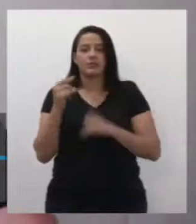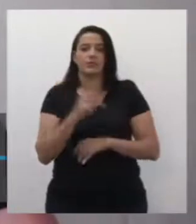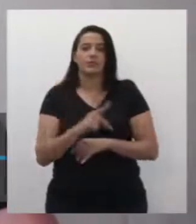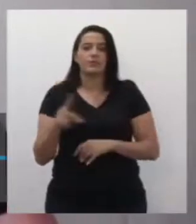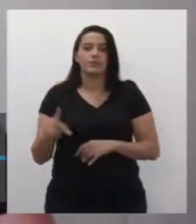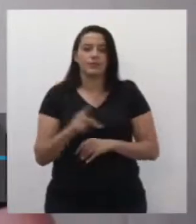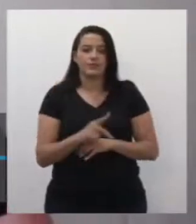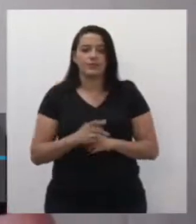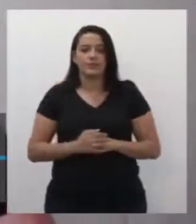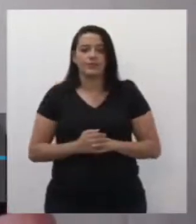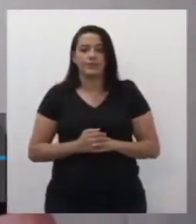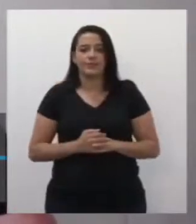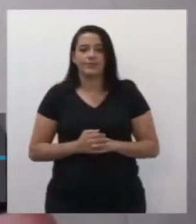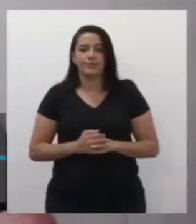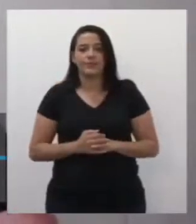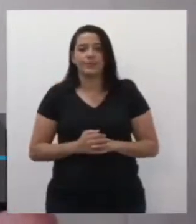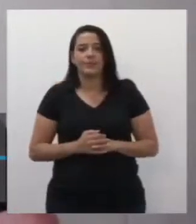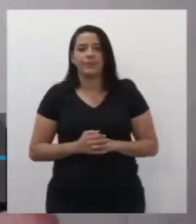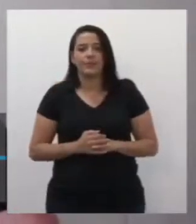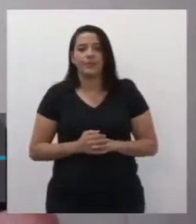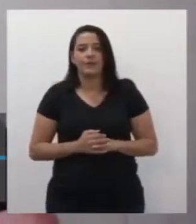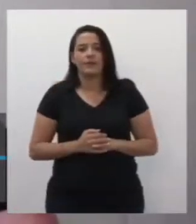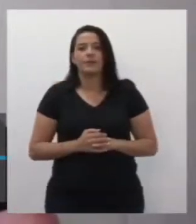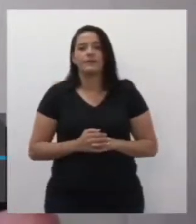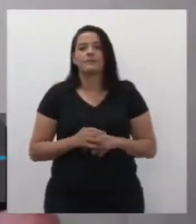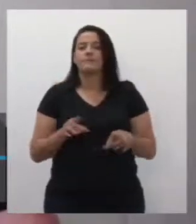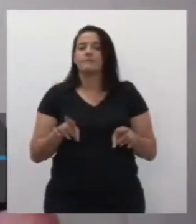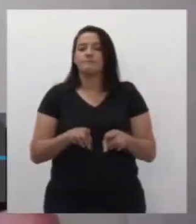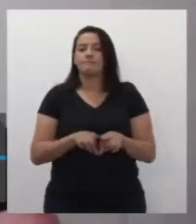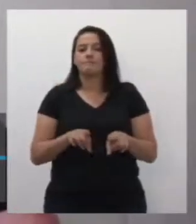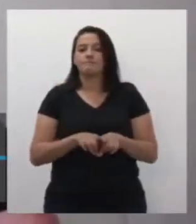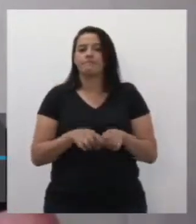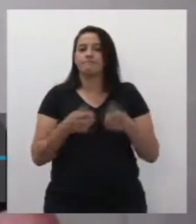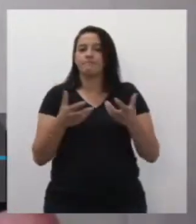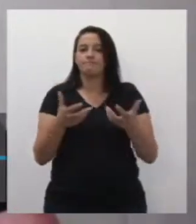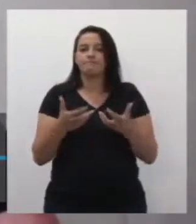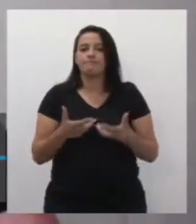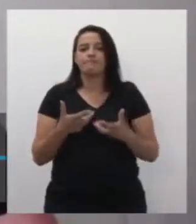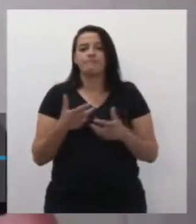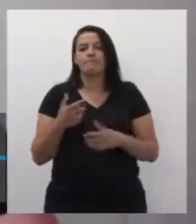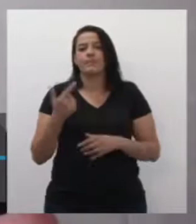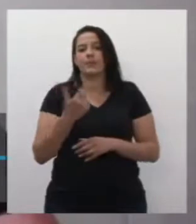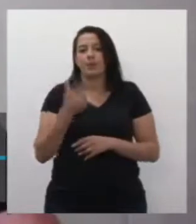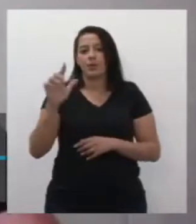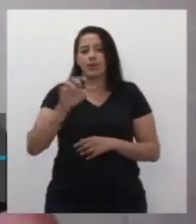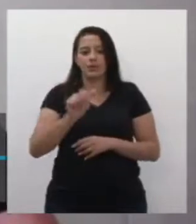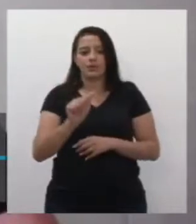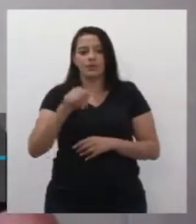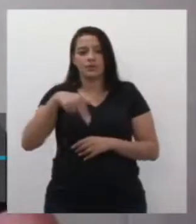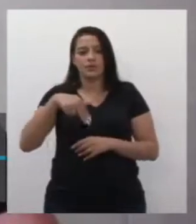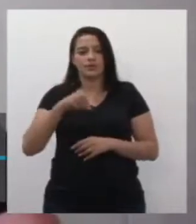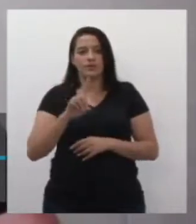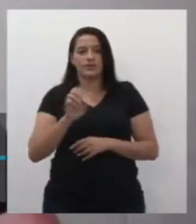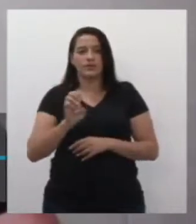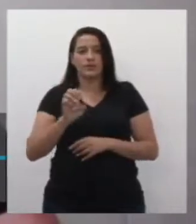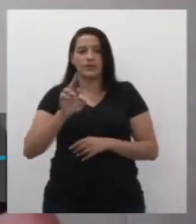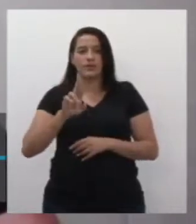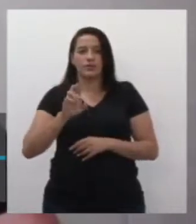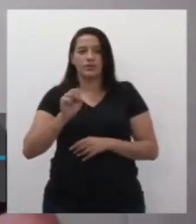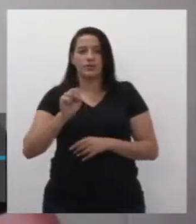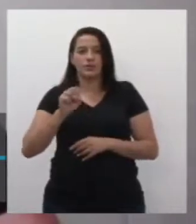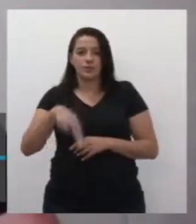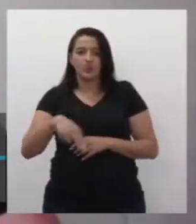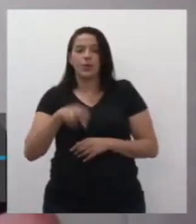E aí eu queria pegar esse gancho e perguntar para o Anderson aí, né, que é uma pessoa que está imersa no centro de